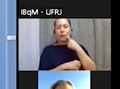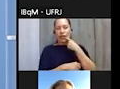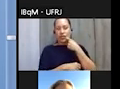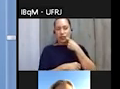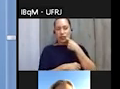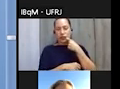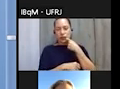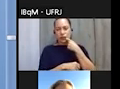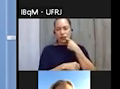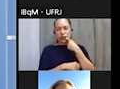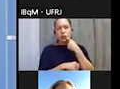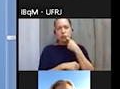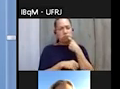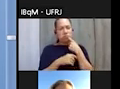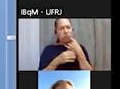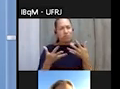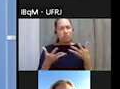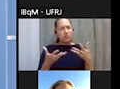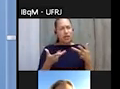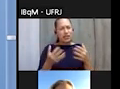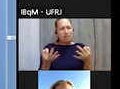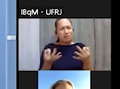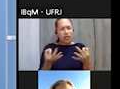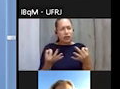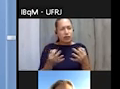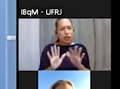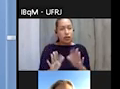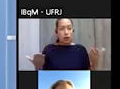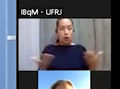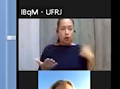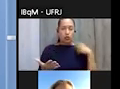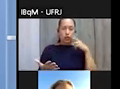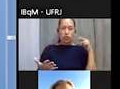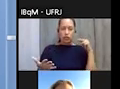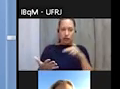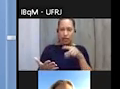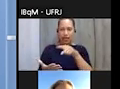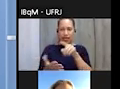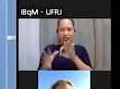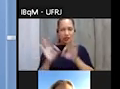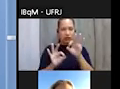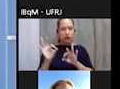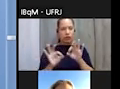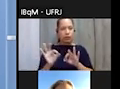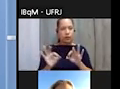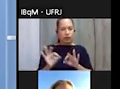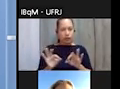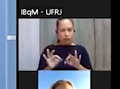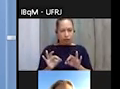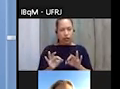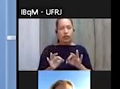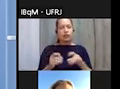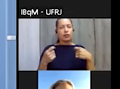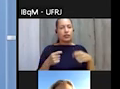bem preservados. Hoje, quando nós observamos esses fósseis, esse daqui foi preparado por dissolução com